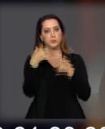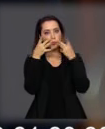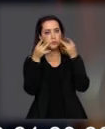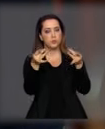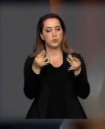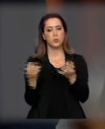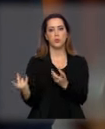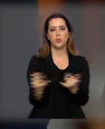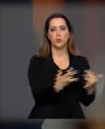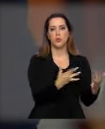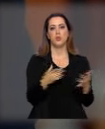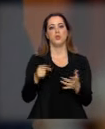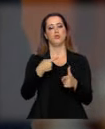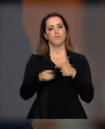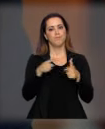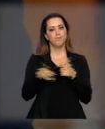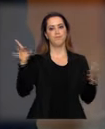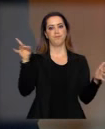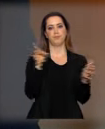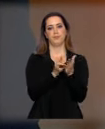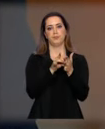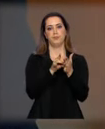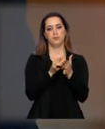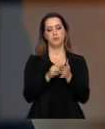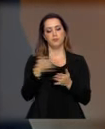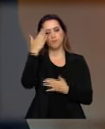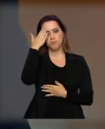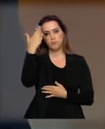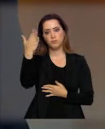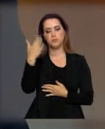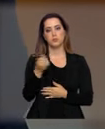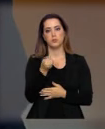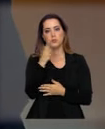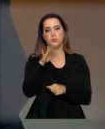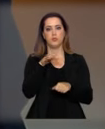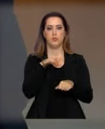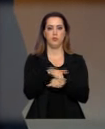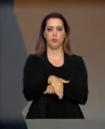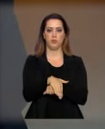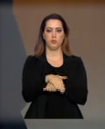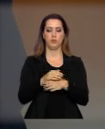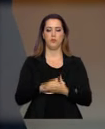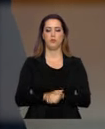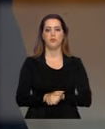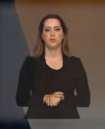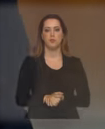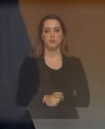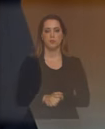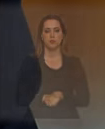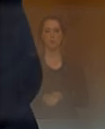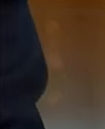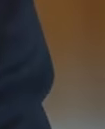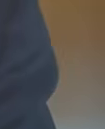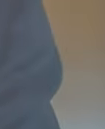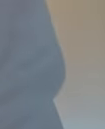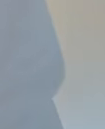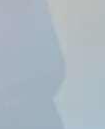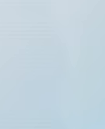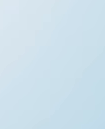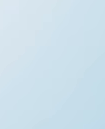88 e Fique atento fogo no mato prejuízo de Fato muito obrigado boa